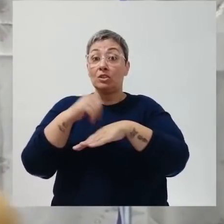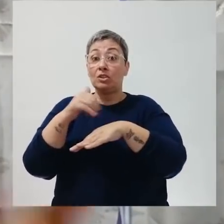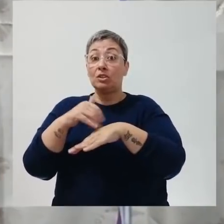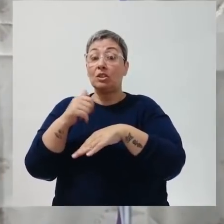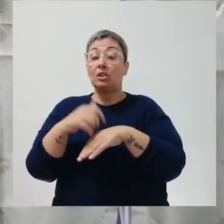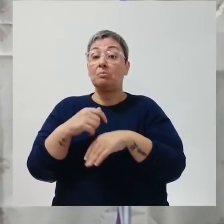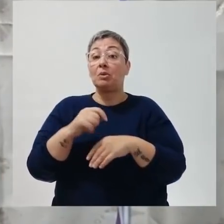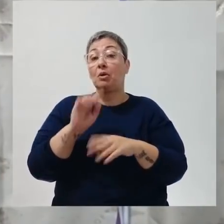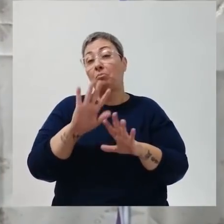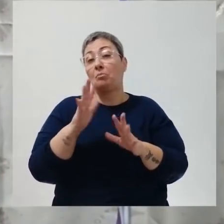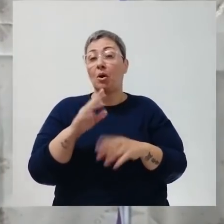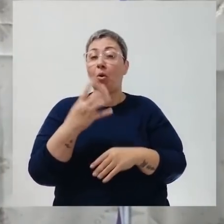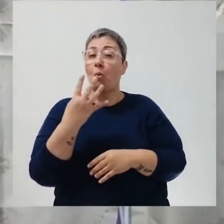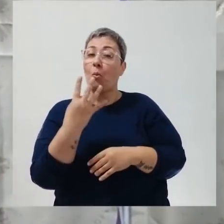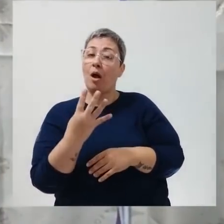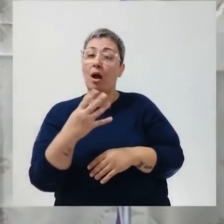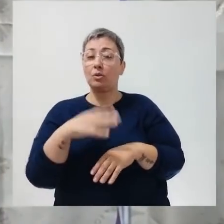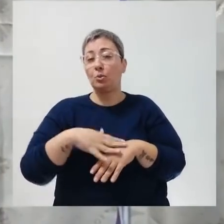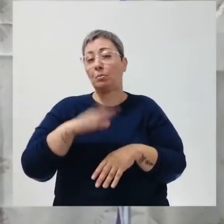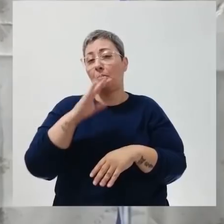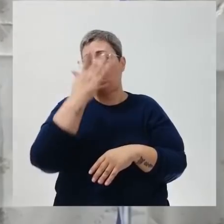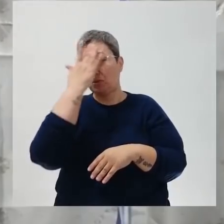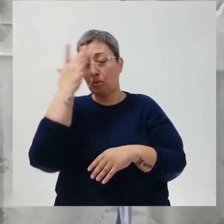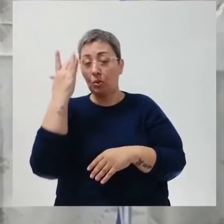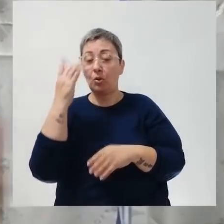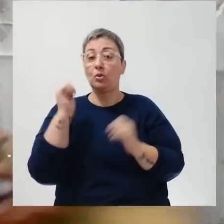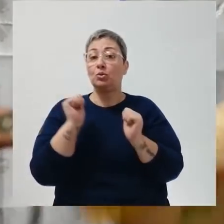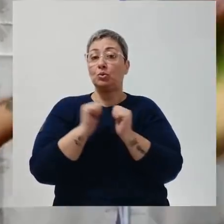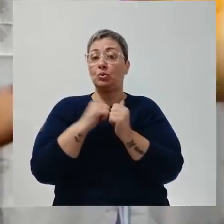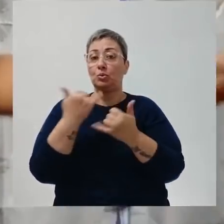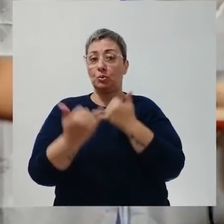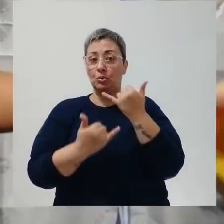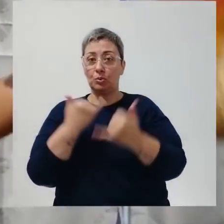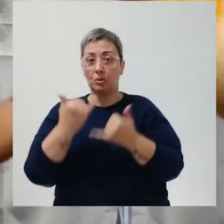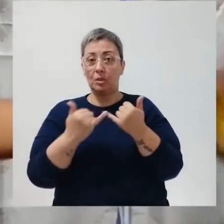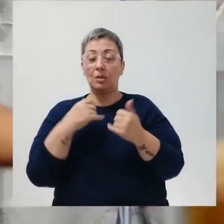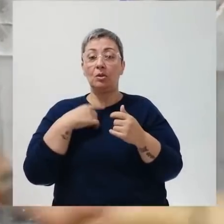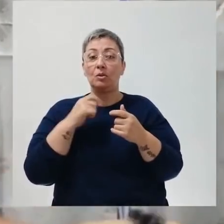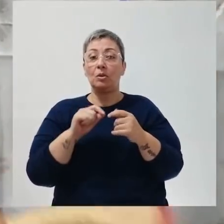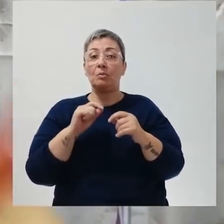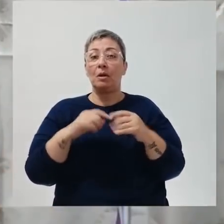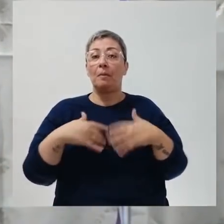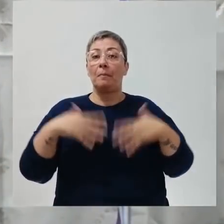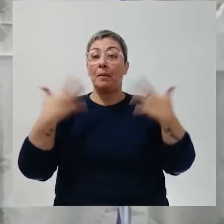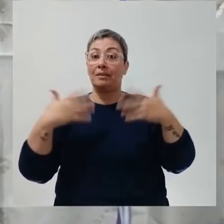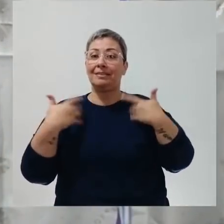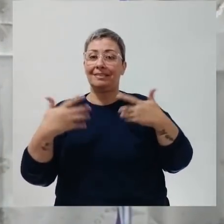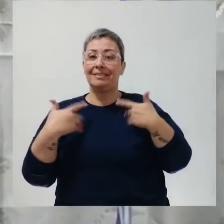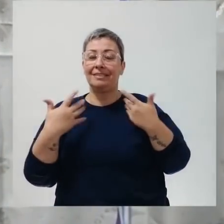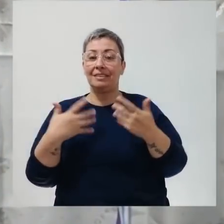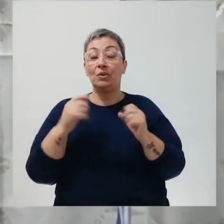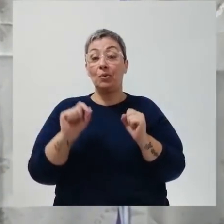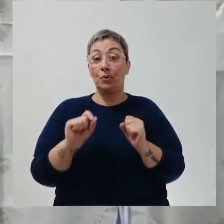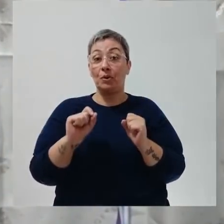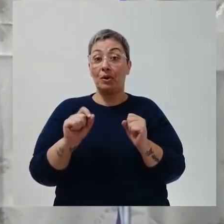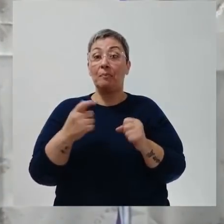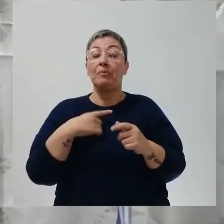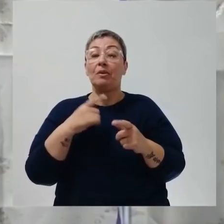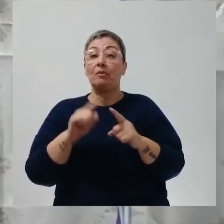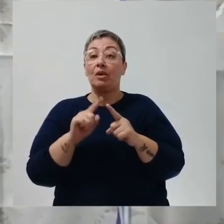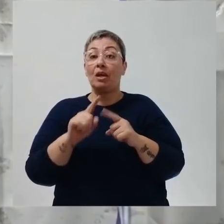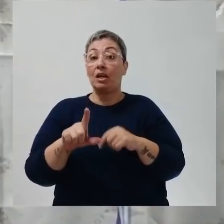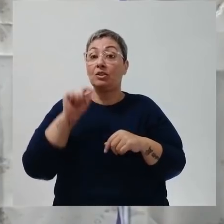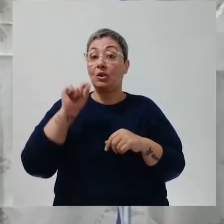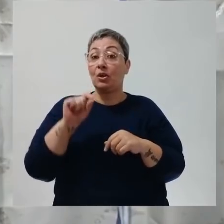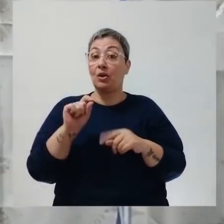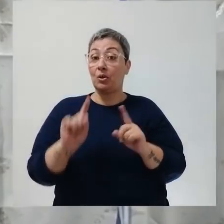convidar pelo menos 4 pessoas para fazer essa brincadeira, para ela ficar mais animada. E aí você escolhe uma